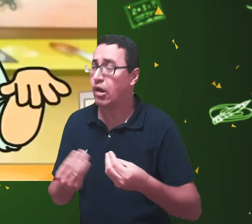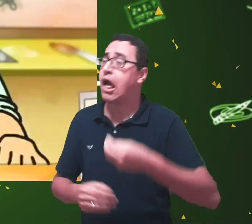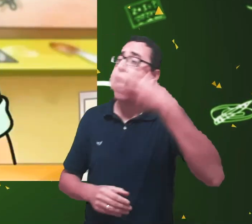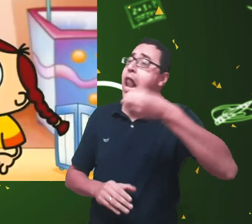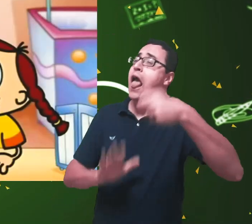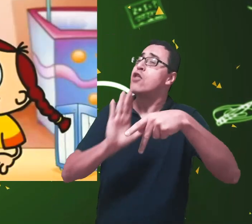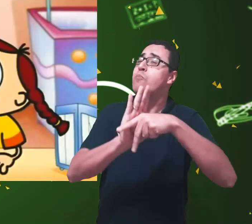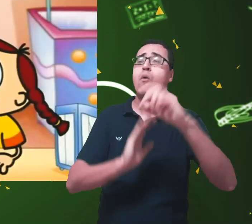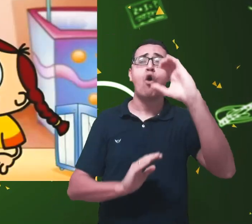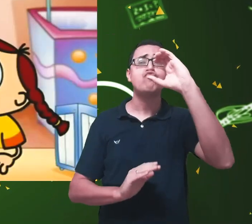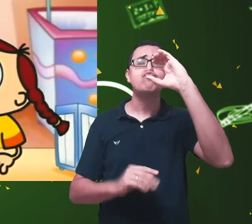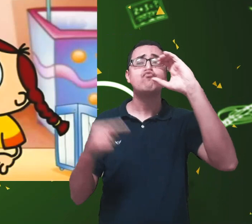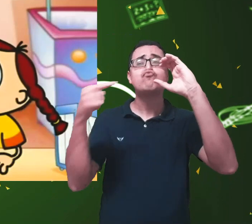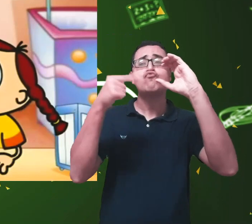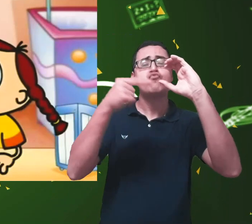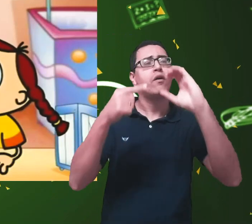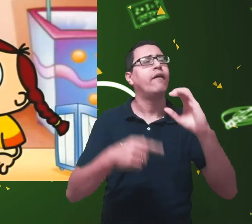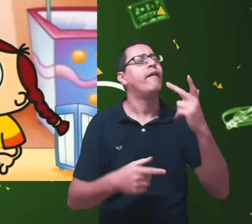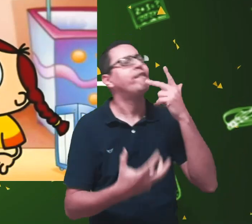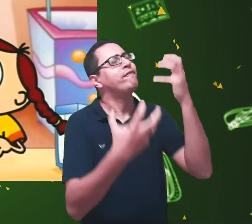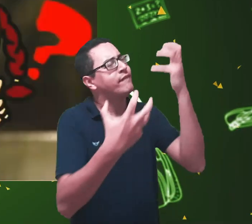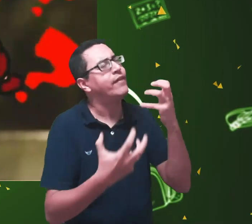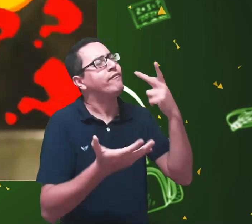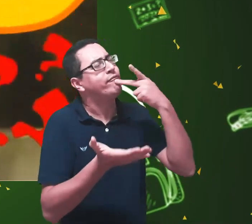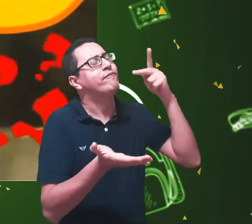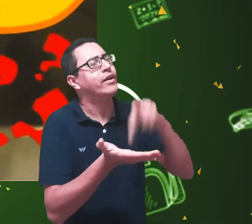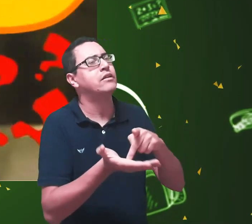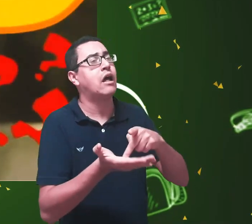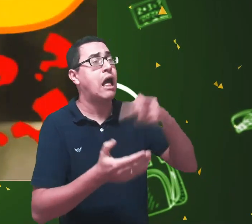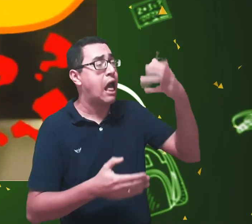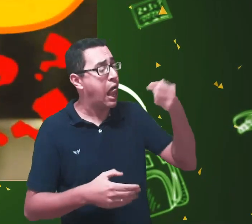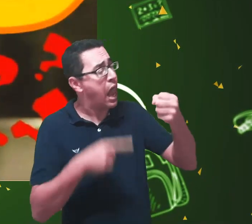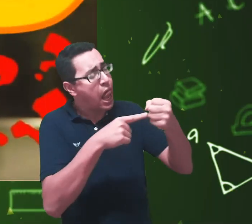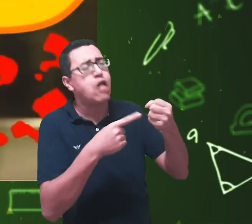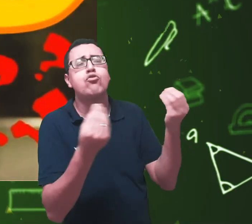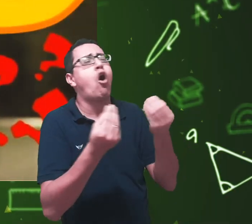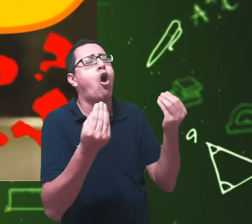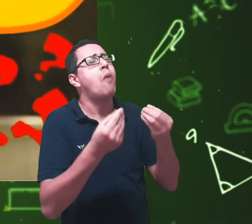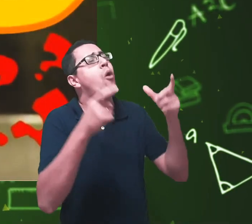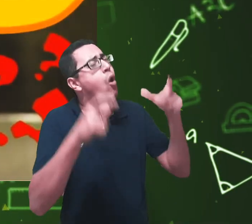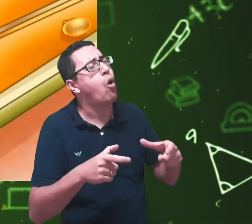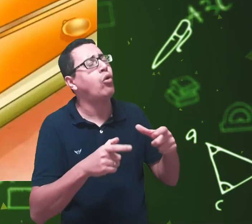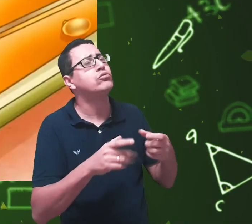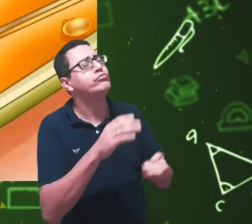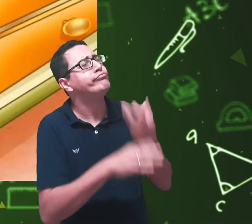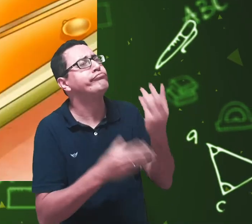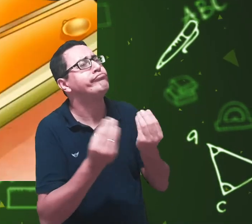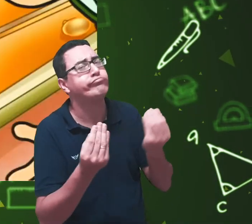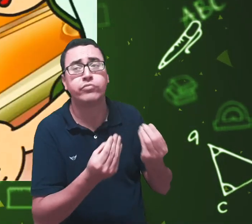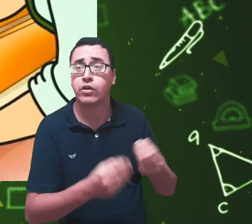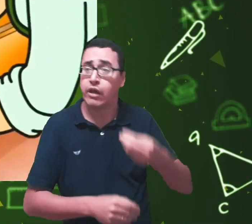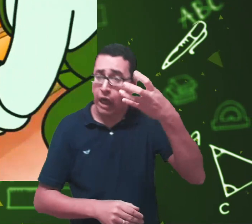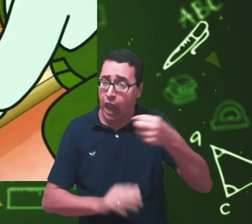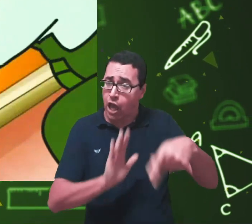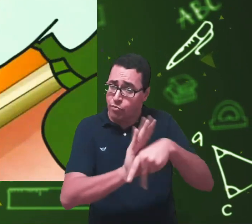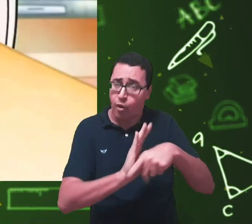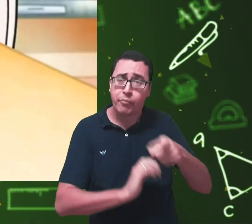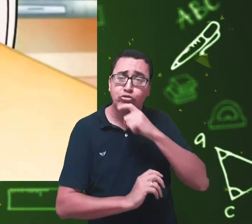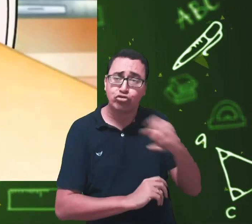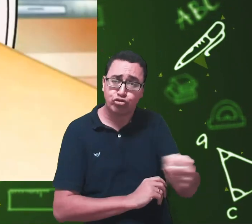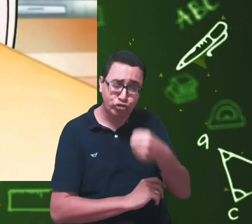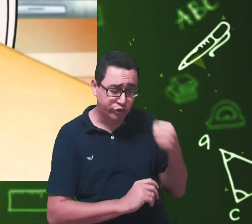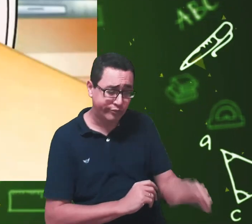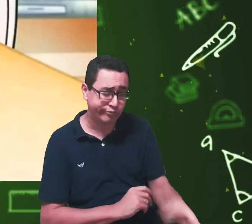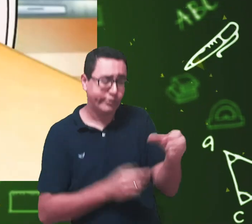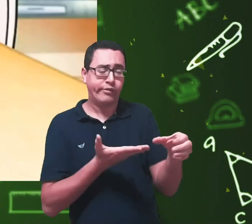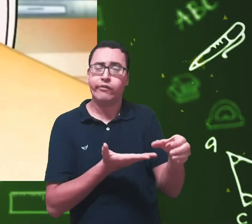Mamadeira. Haha, falando sério, seu Tomás, de onde vem o leite? Da geladeira, Kika.